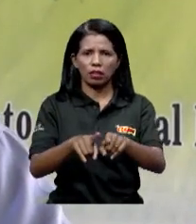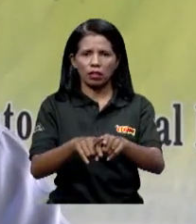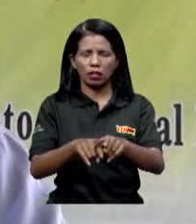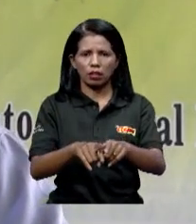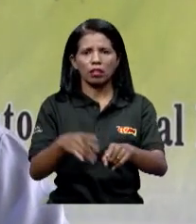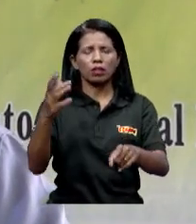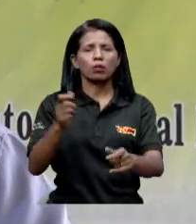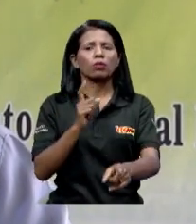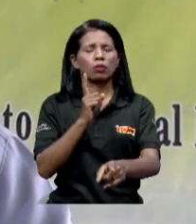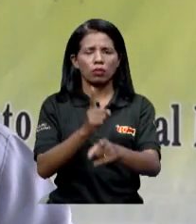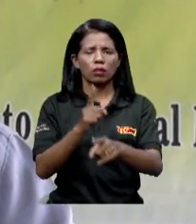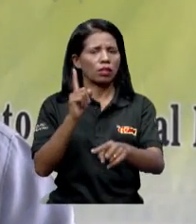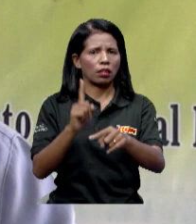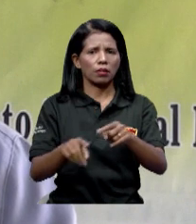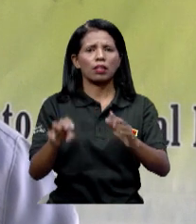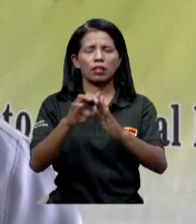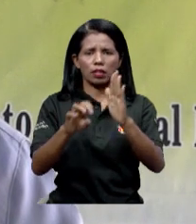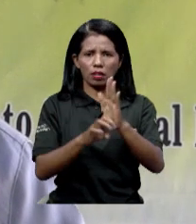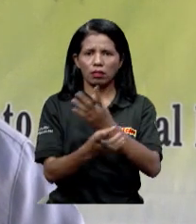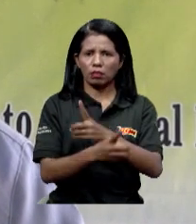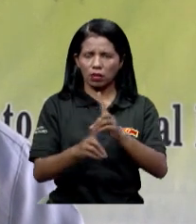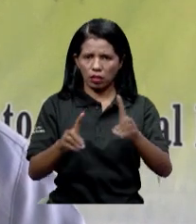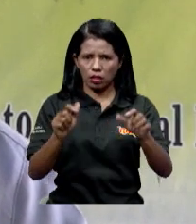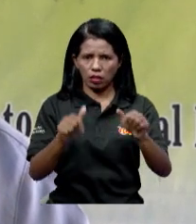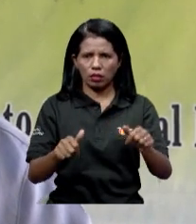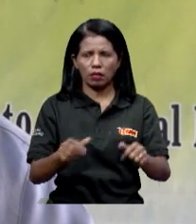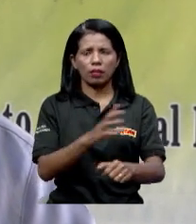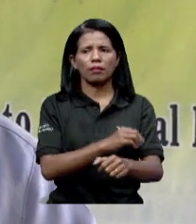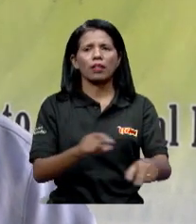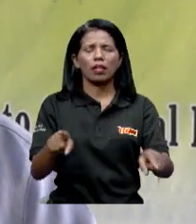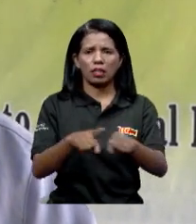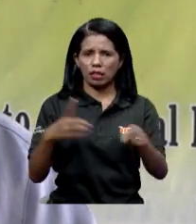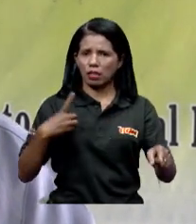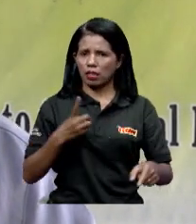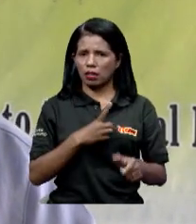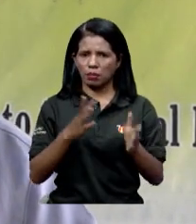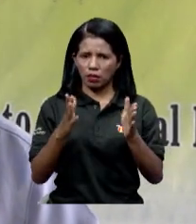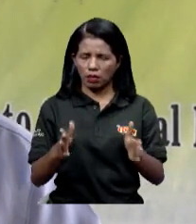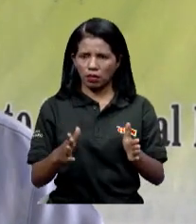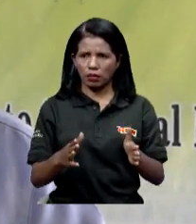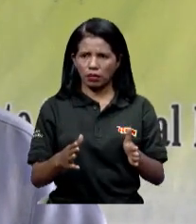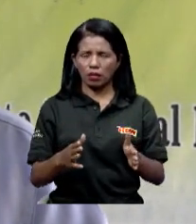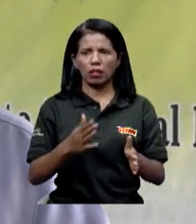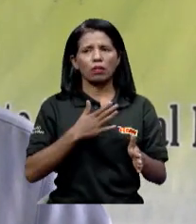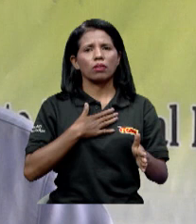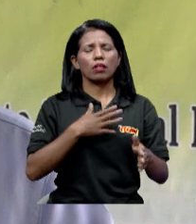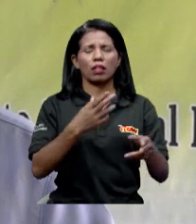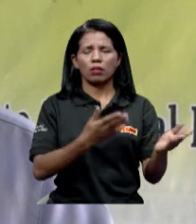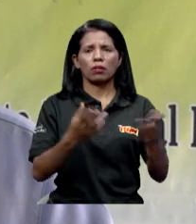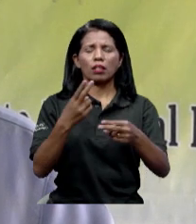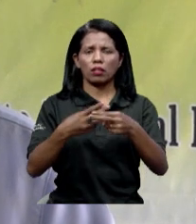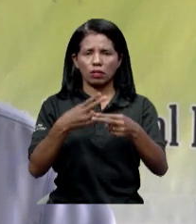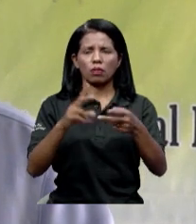acontece, tu rosto la bela acontece raio do Estado Democrático, né? Nem vai nessa legislador, lore. Não, não, não, não, não, não,